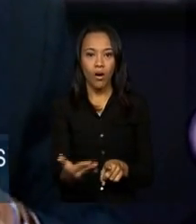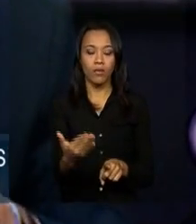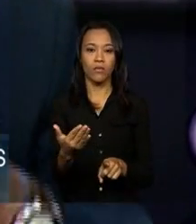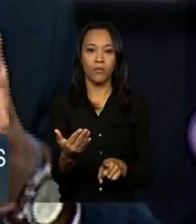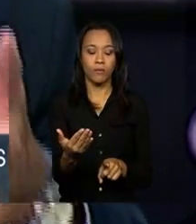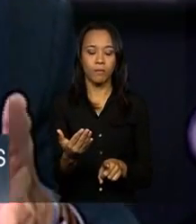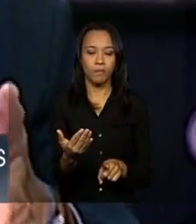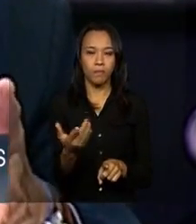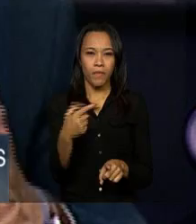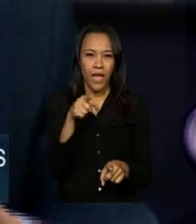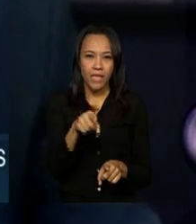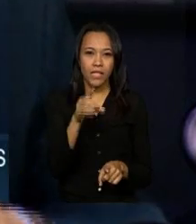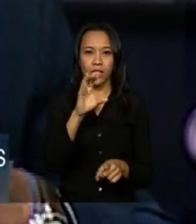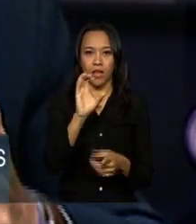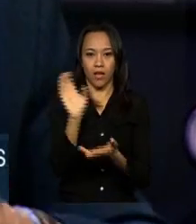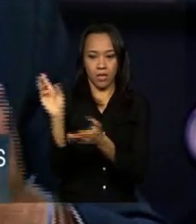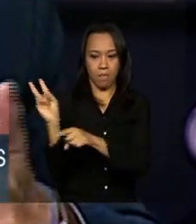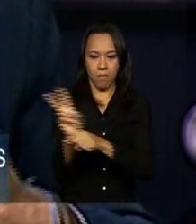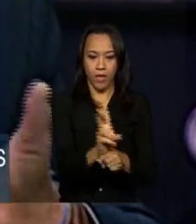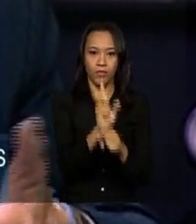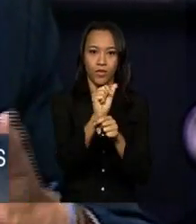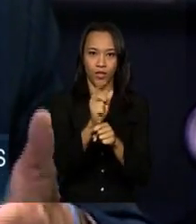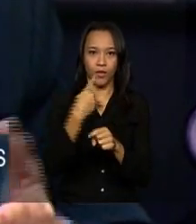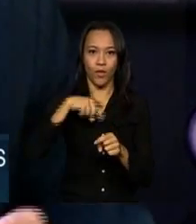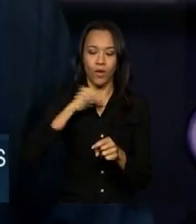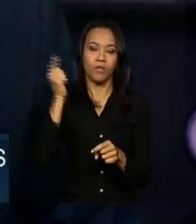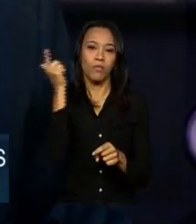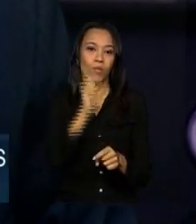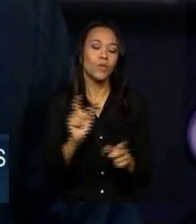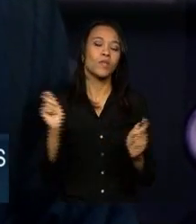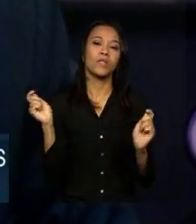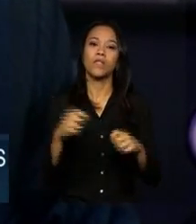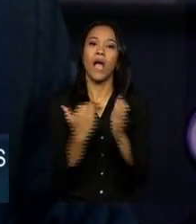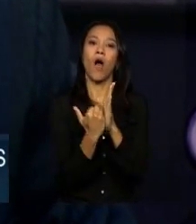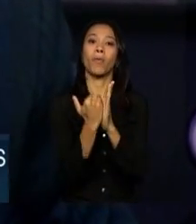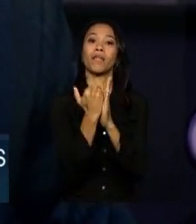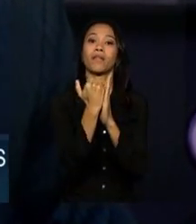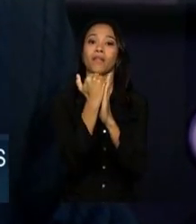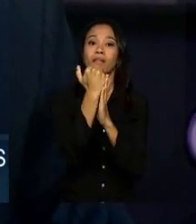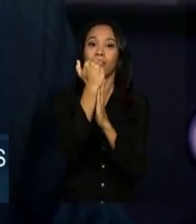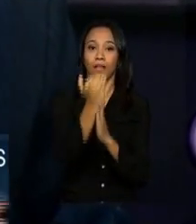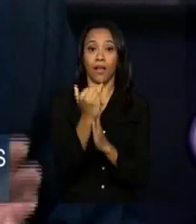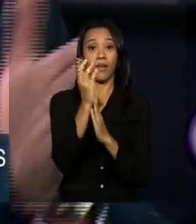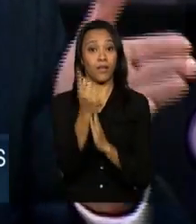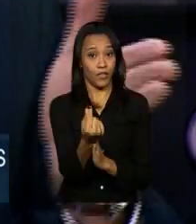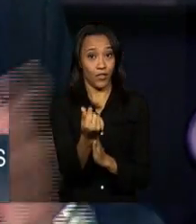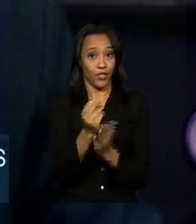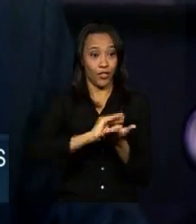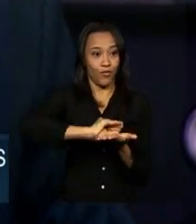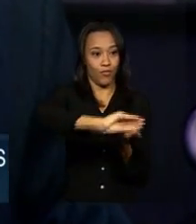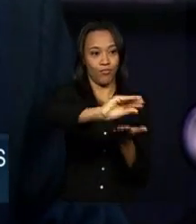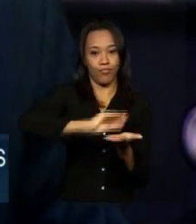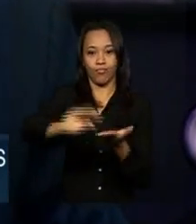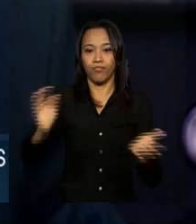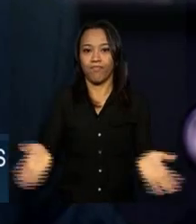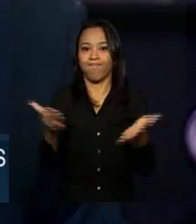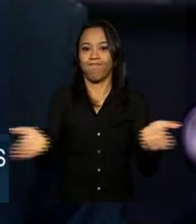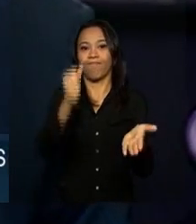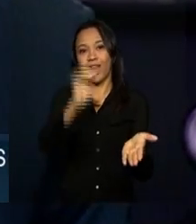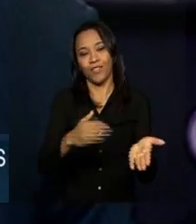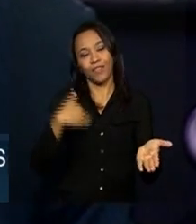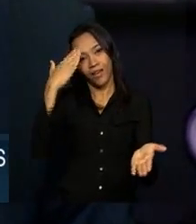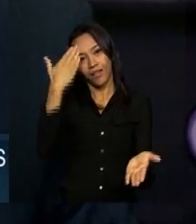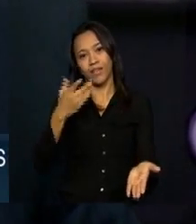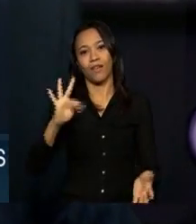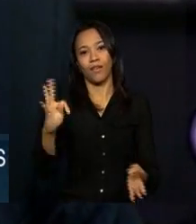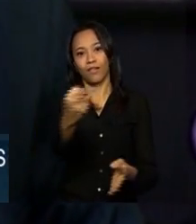eh para o fundo nós possamos cada vez mais aumentar esses investimentos no Brasil então agradecer a todos aqui essa oportunidade